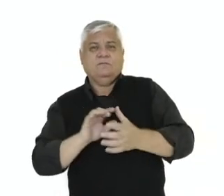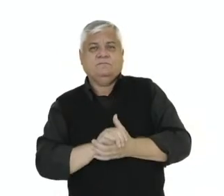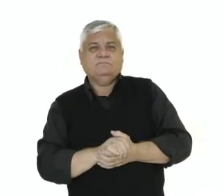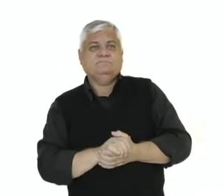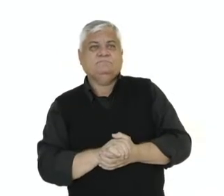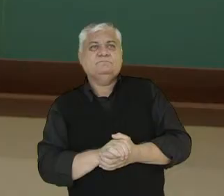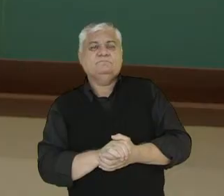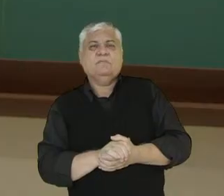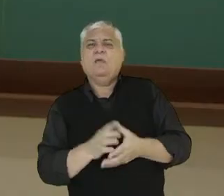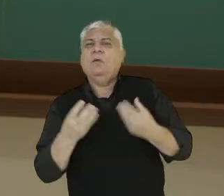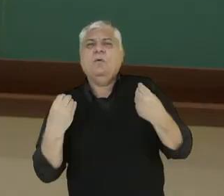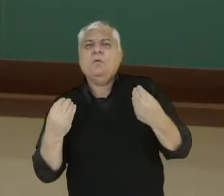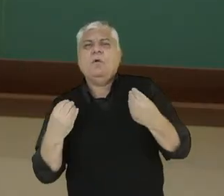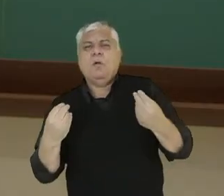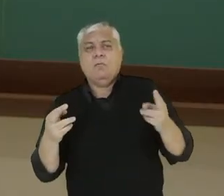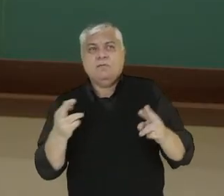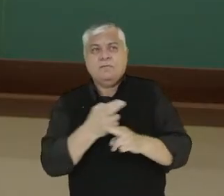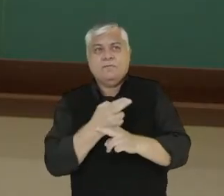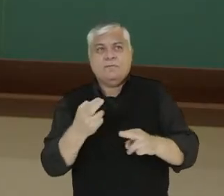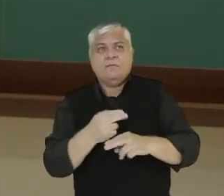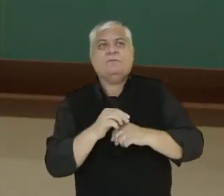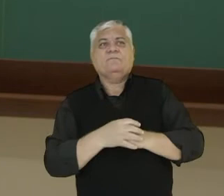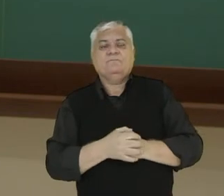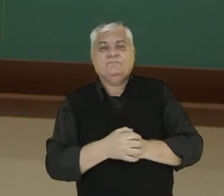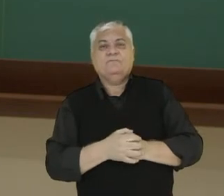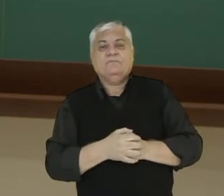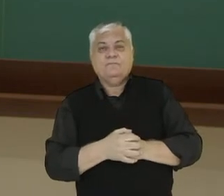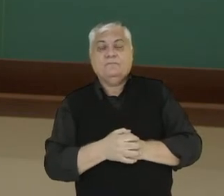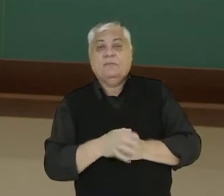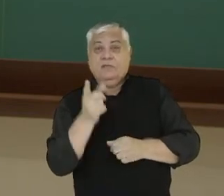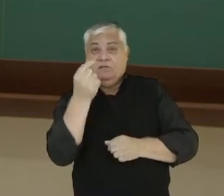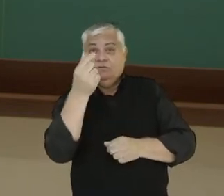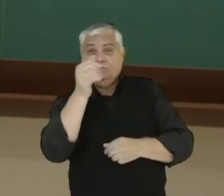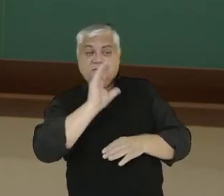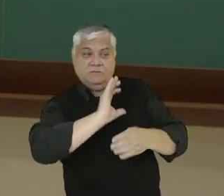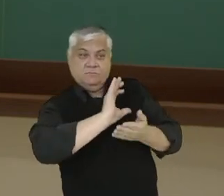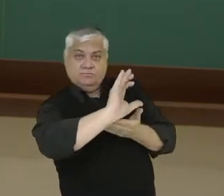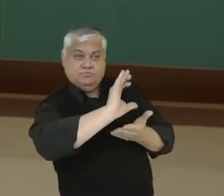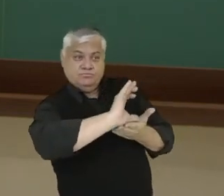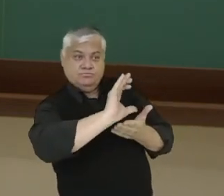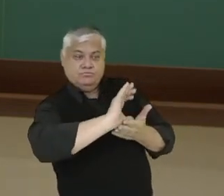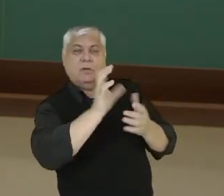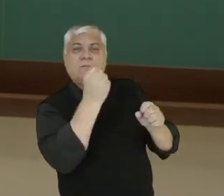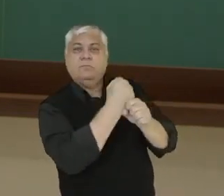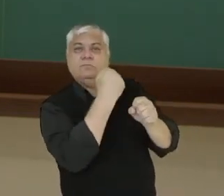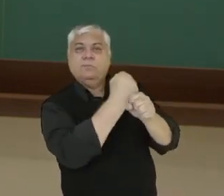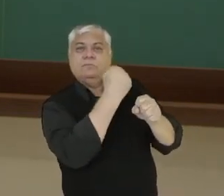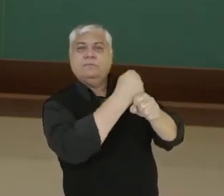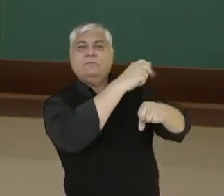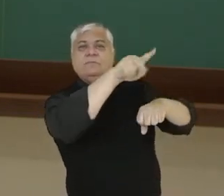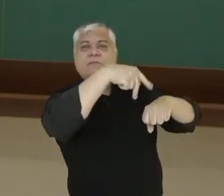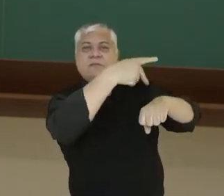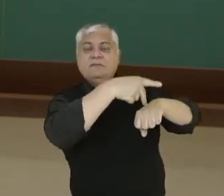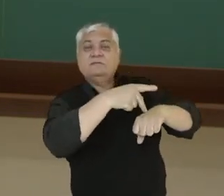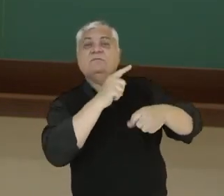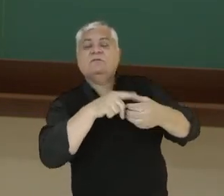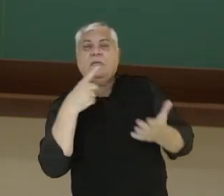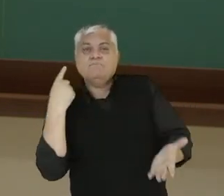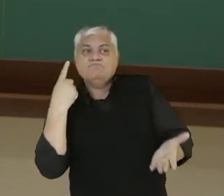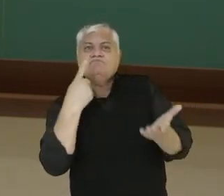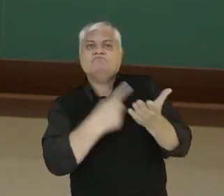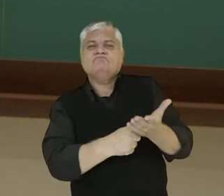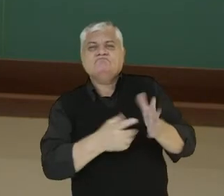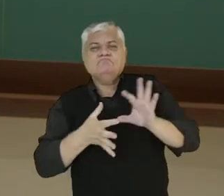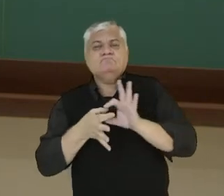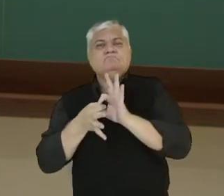De que forma nós podemos relacionar? A China financia obras em outros países para quê? Para fidelizar acordos